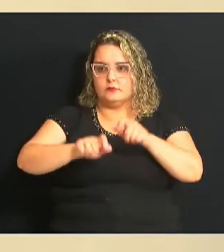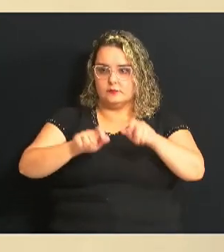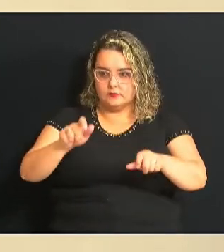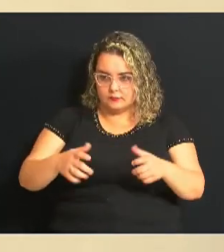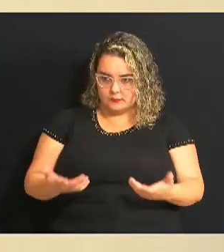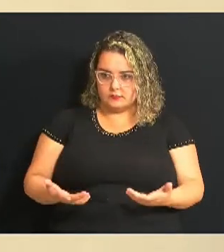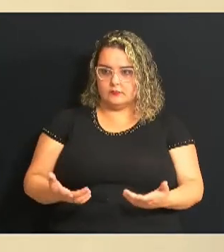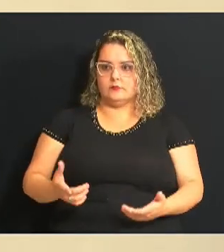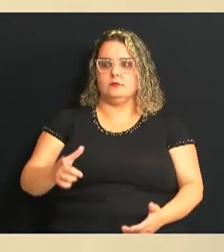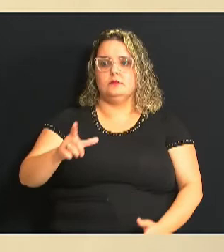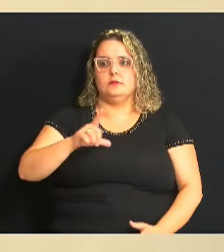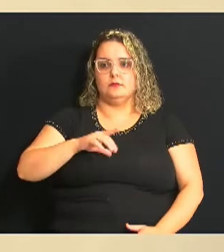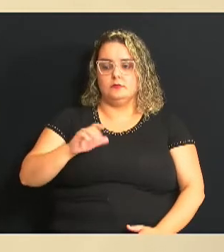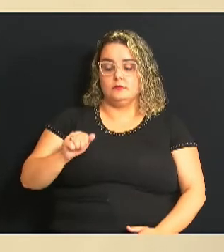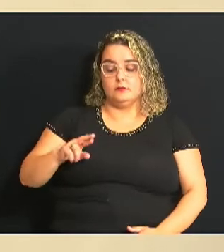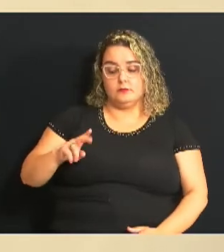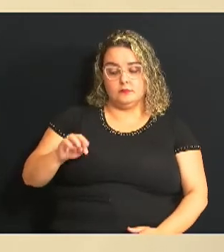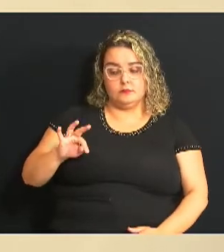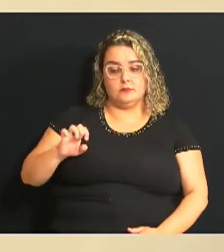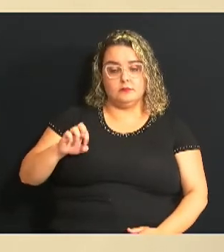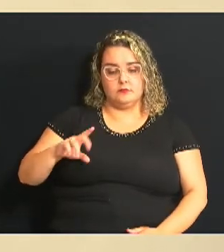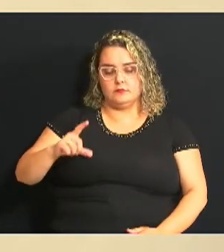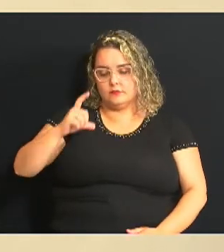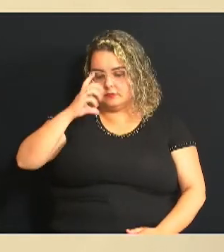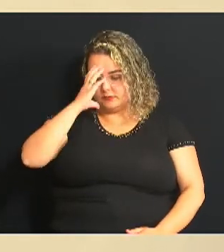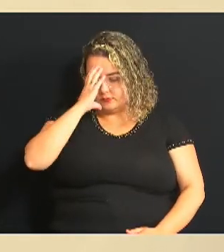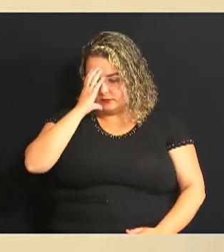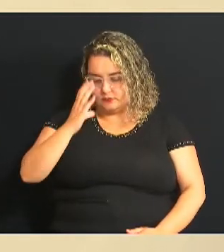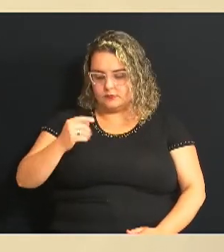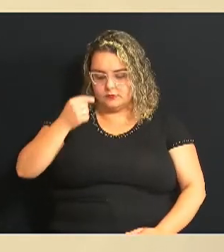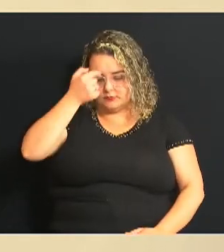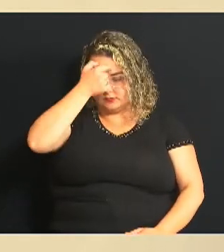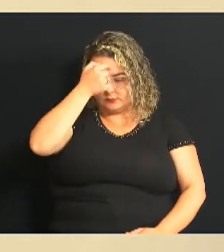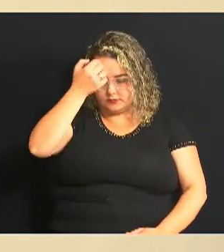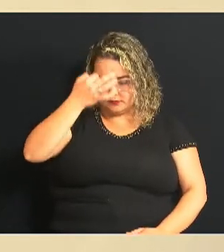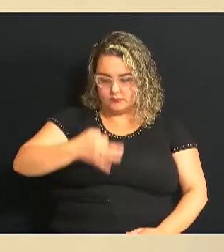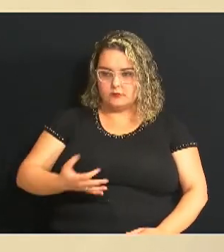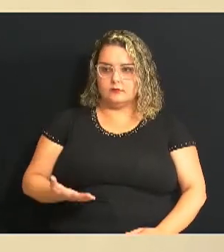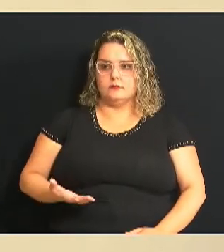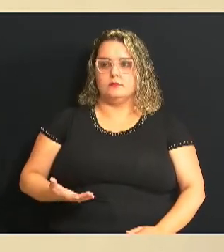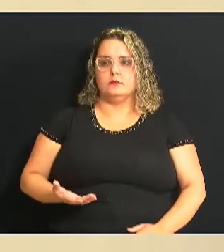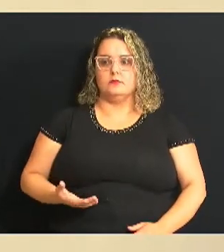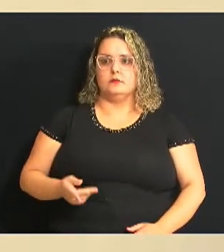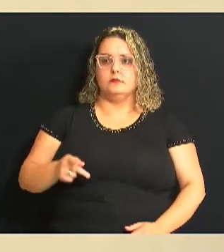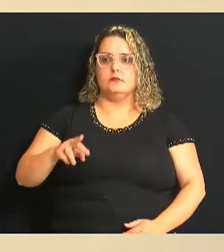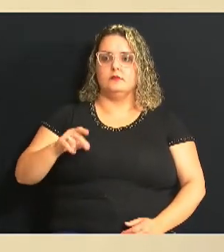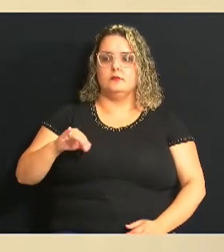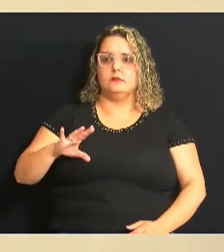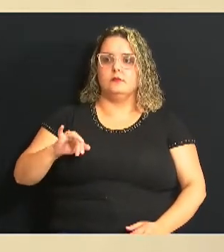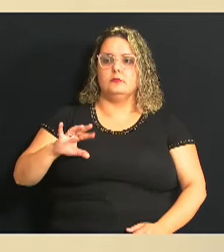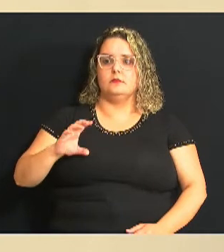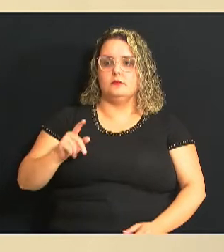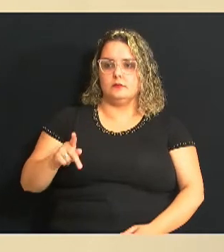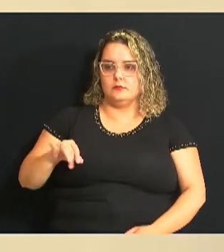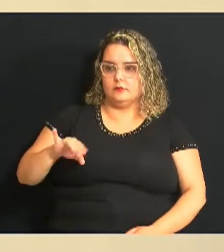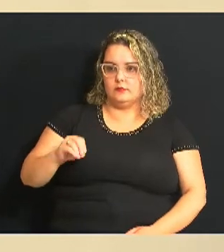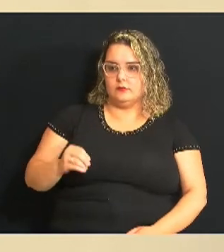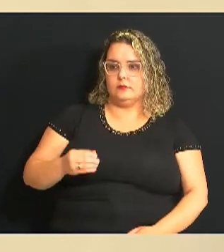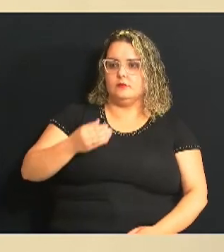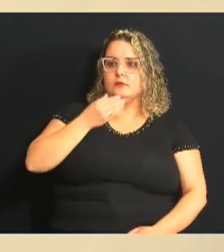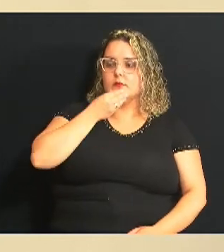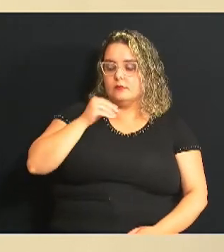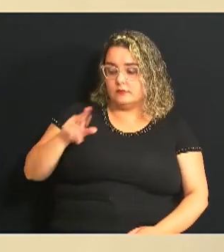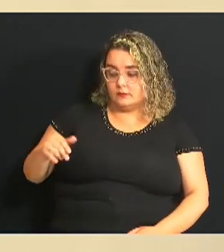tenham caráter e que tenham princípios. Eu me lembro do meu irmão, quando eu era garoto, ele falava assim para mim: Saulo, é muito mais